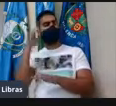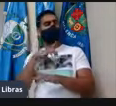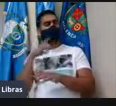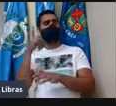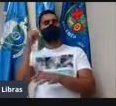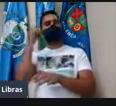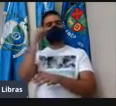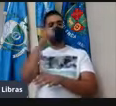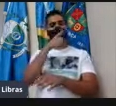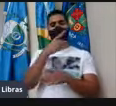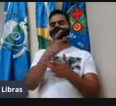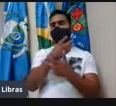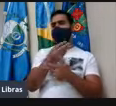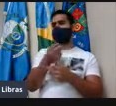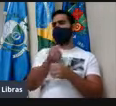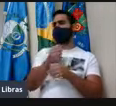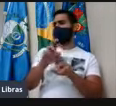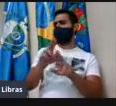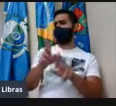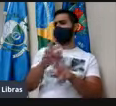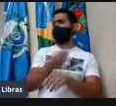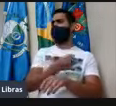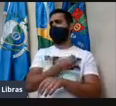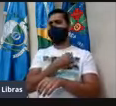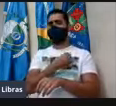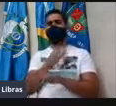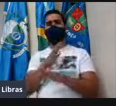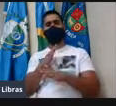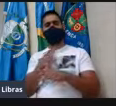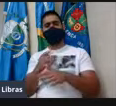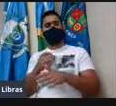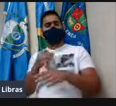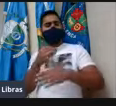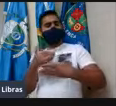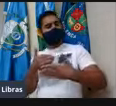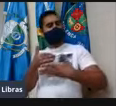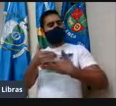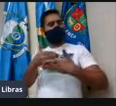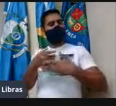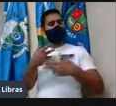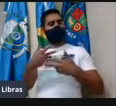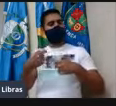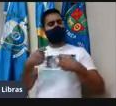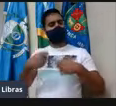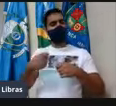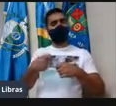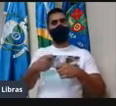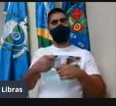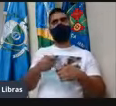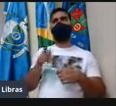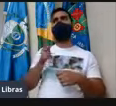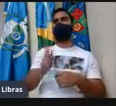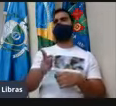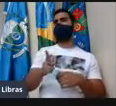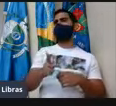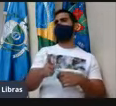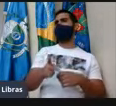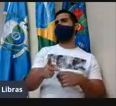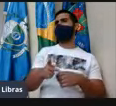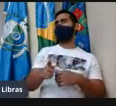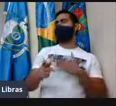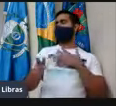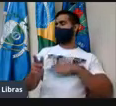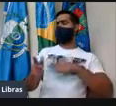daquilo que a gente vai vivendo, mas chegando perto daquilo que é preciso, a Prev vai sobreviver tranquilamente.